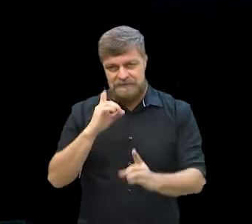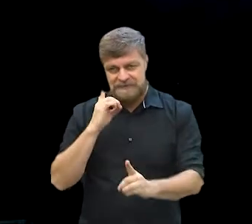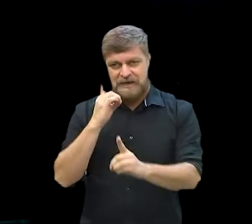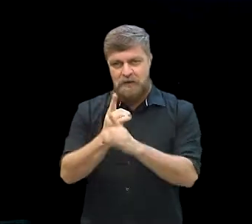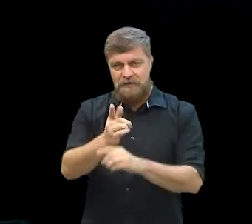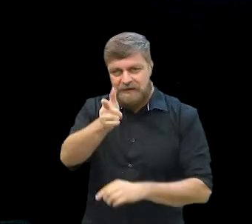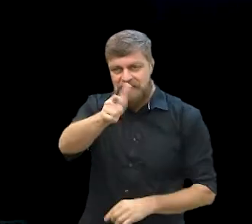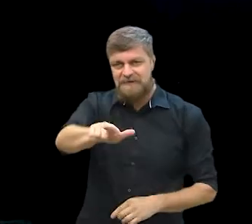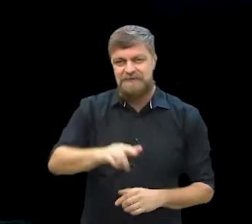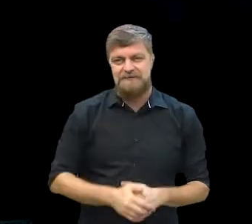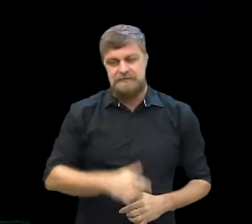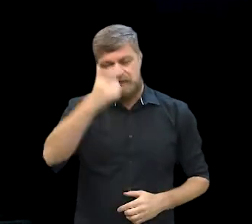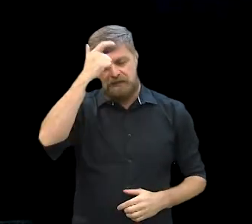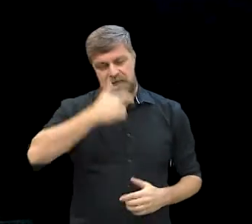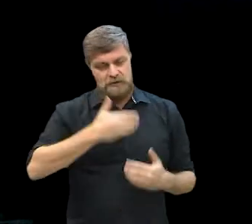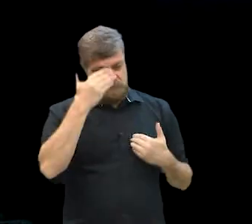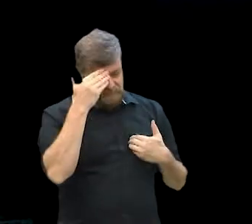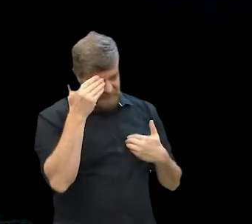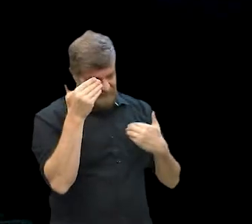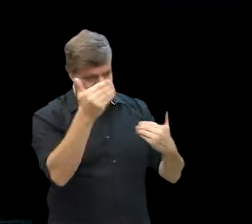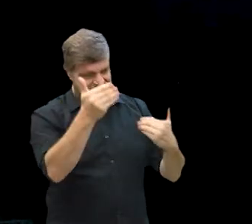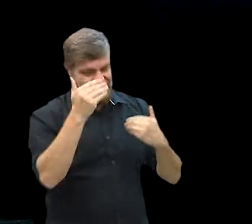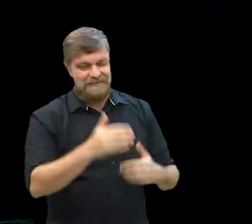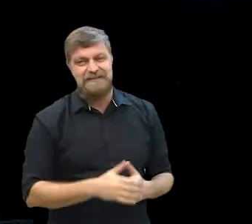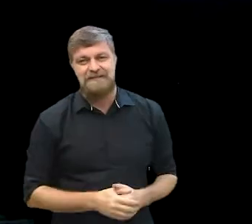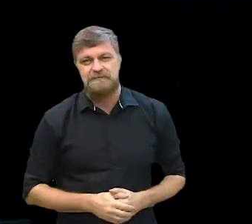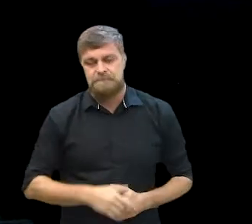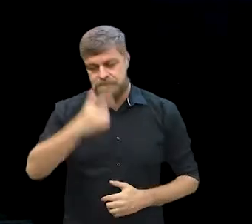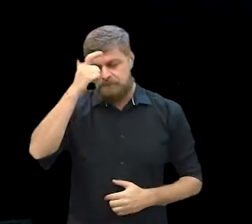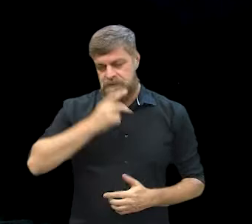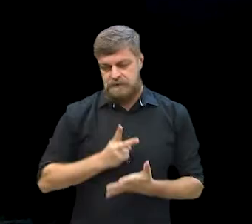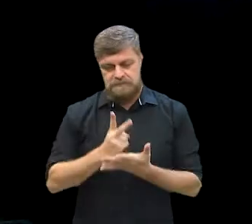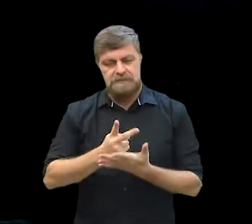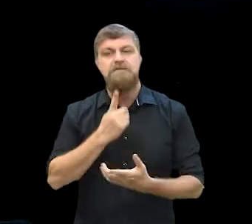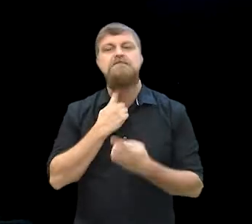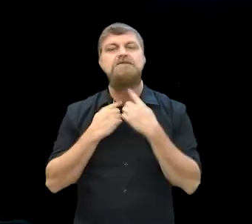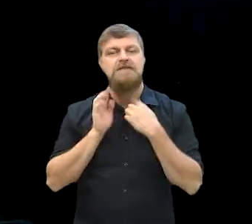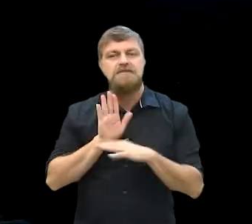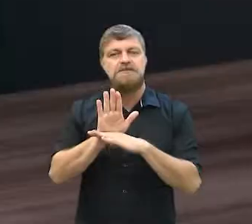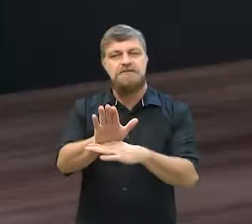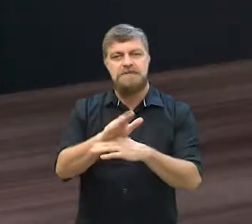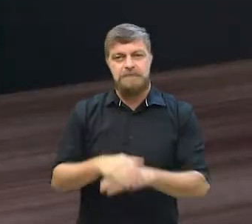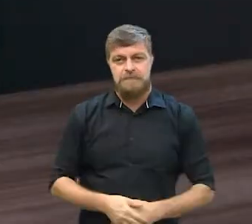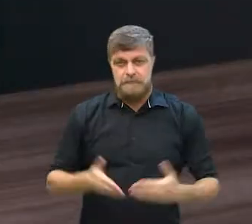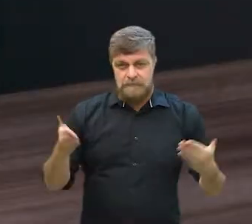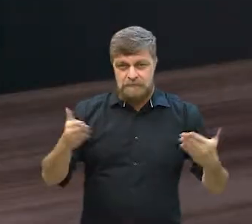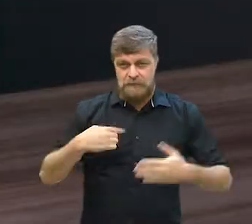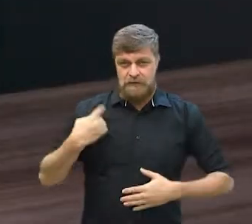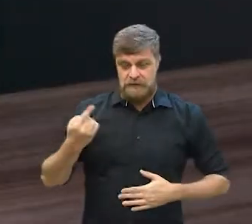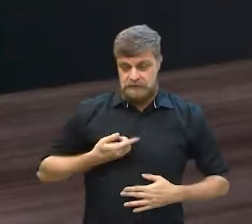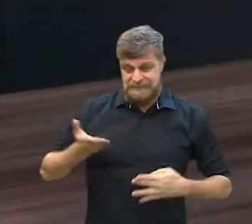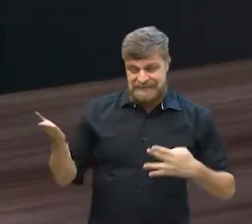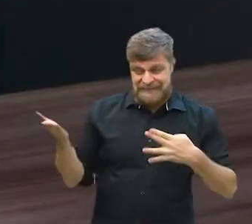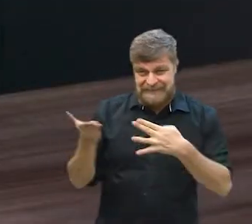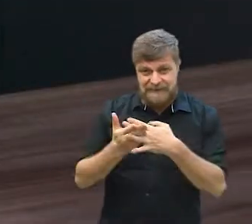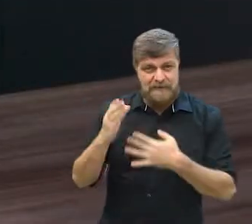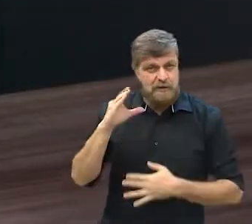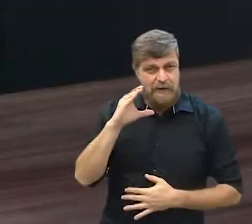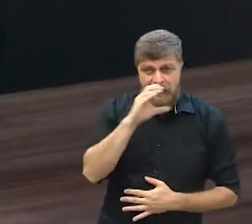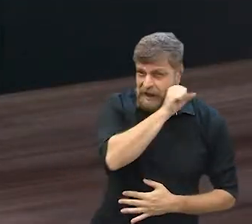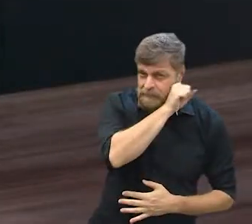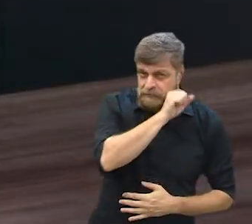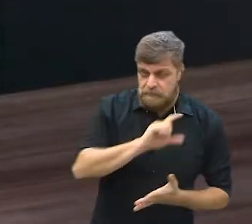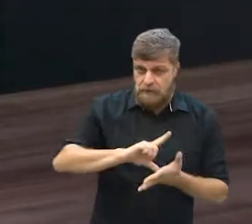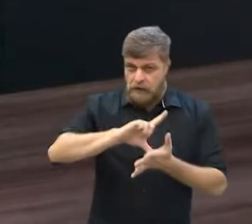próxima oportunidade. Eu que agradeço, muito obrigado, estou sempre à disposição. E agora a gente vai para um